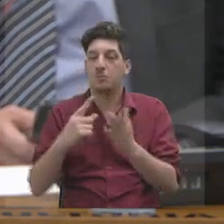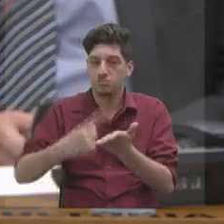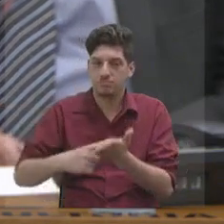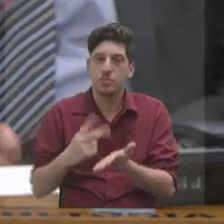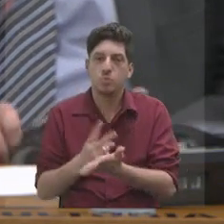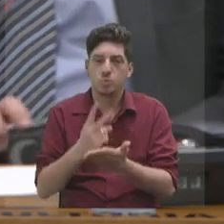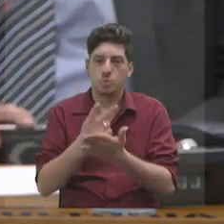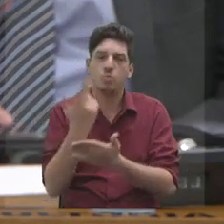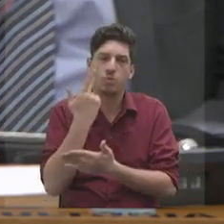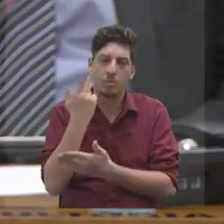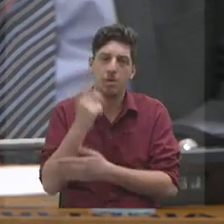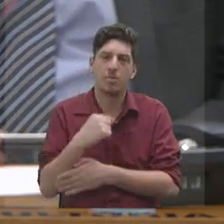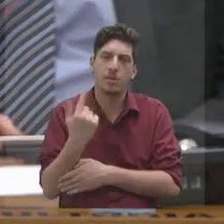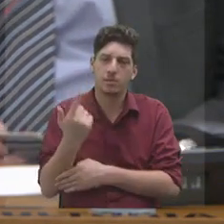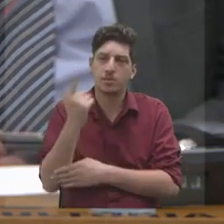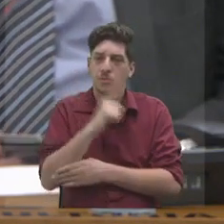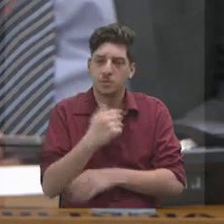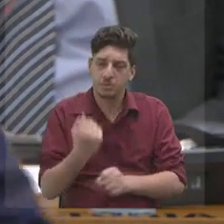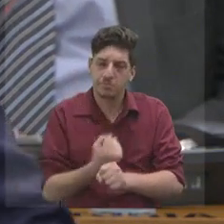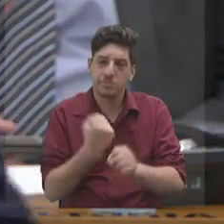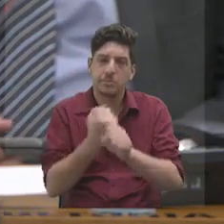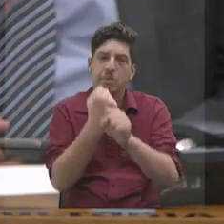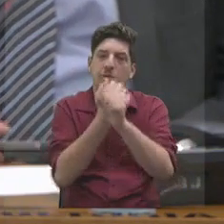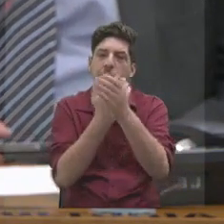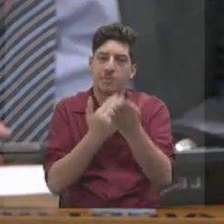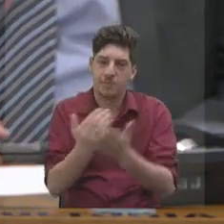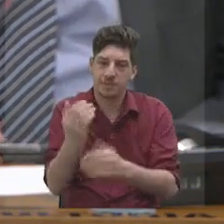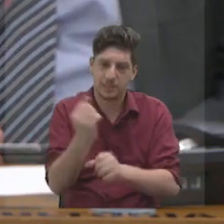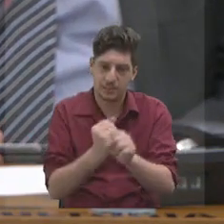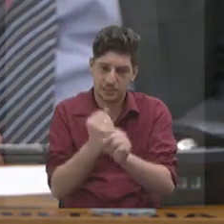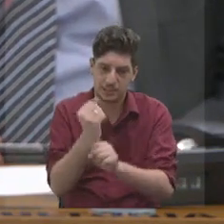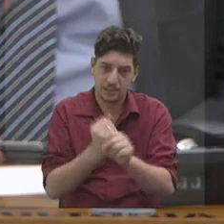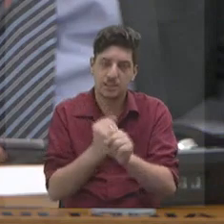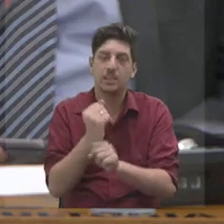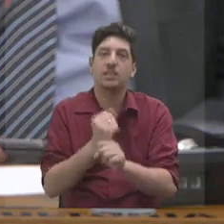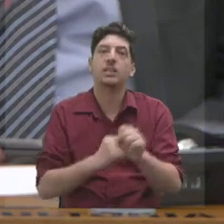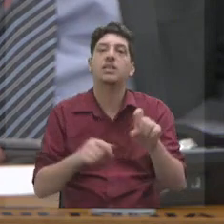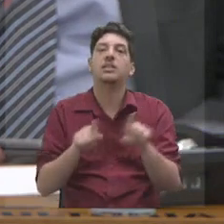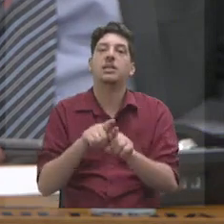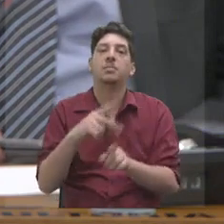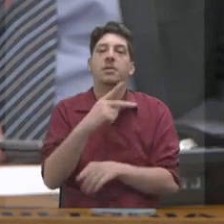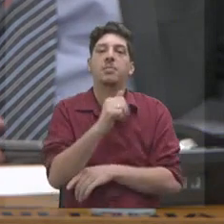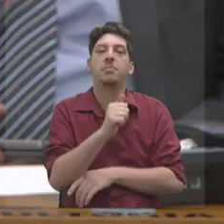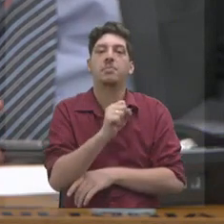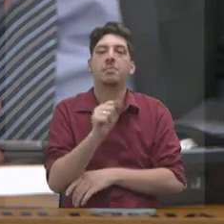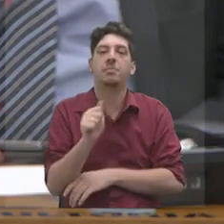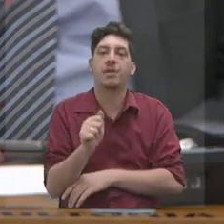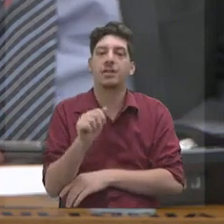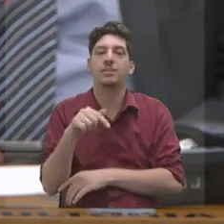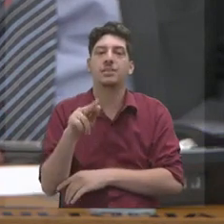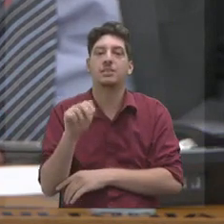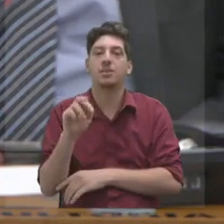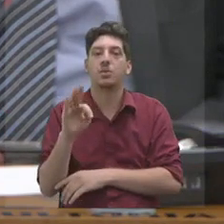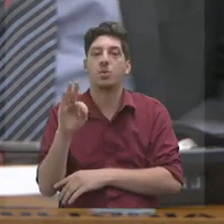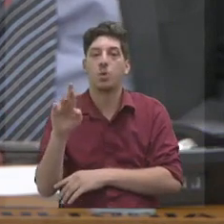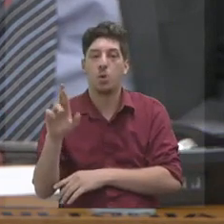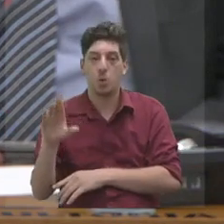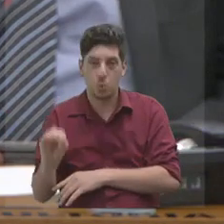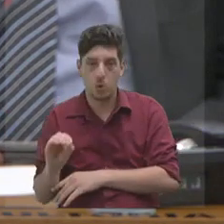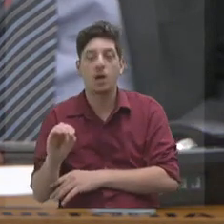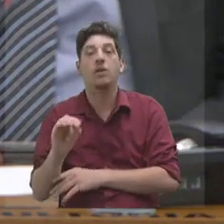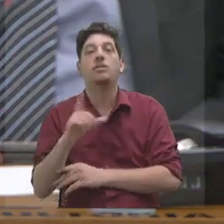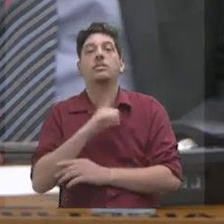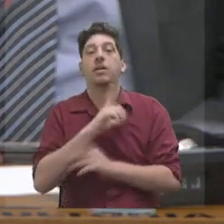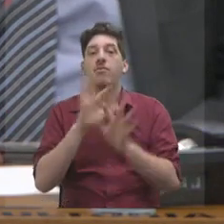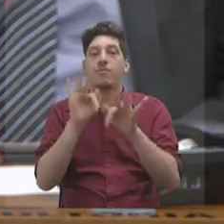conseguir iniciar essa obra esse ar Passa Quatro a gente depois de finalizar né esses